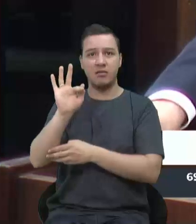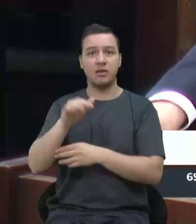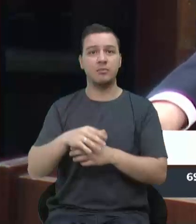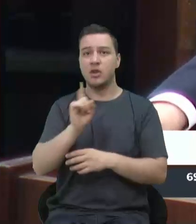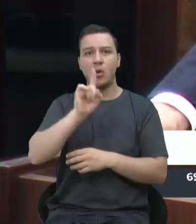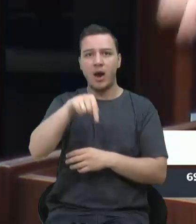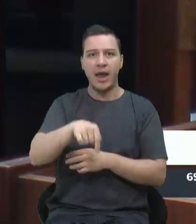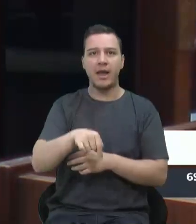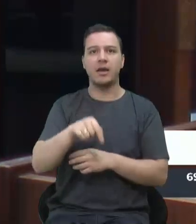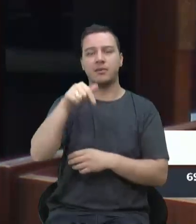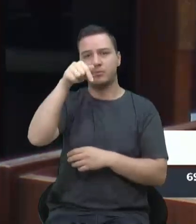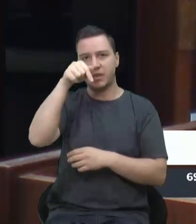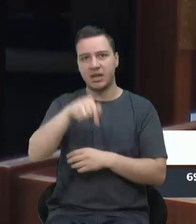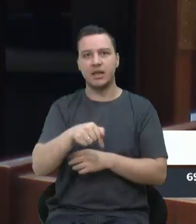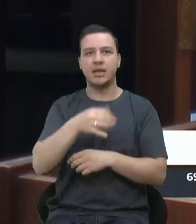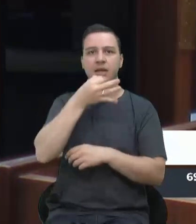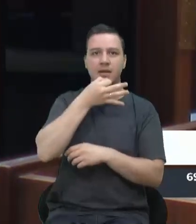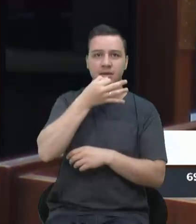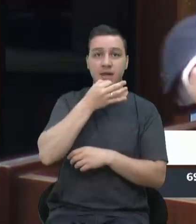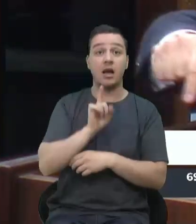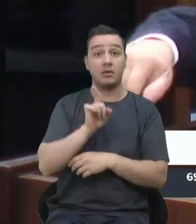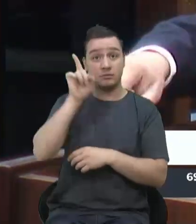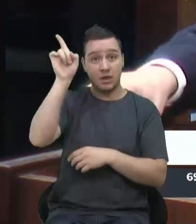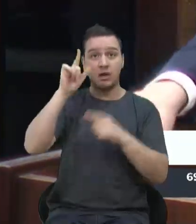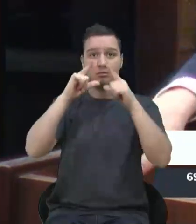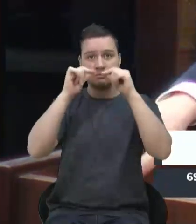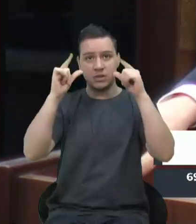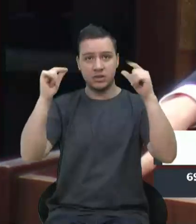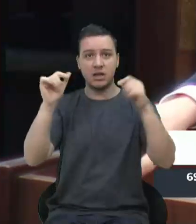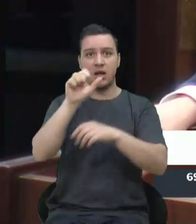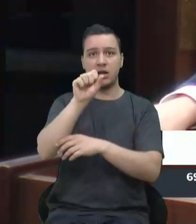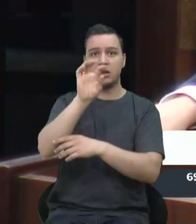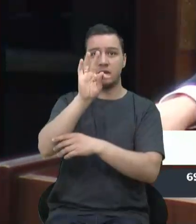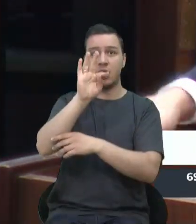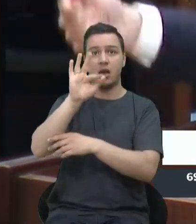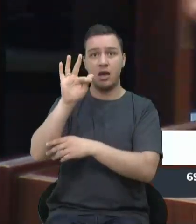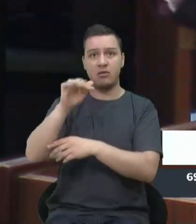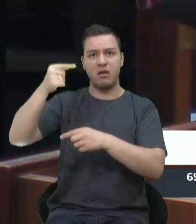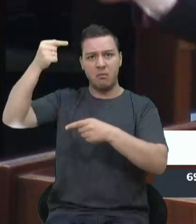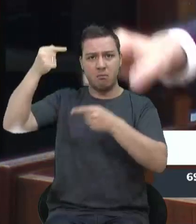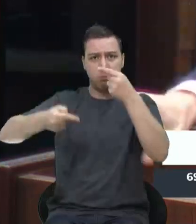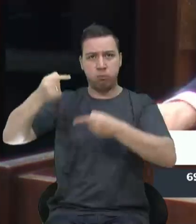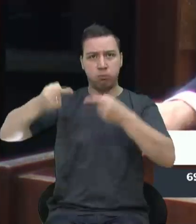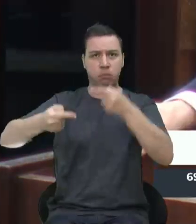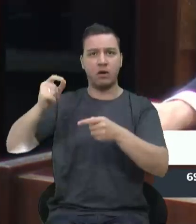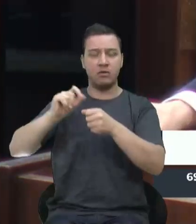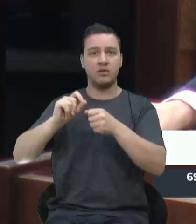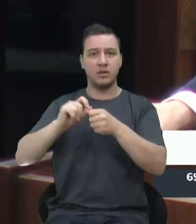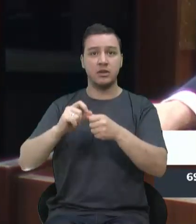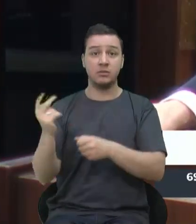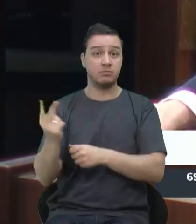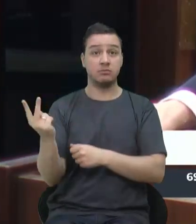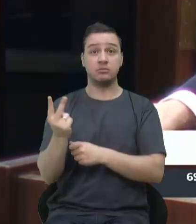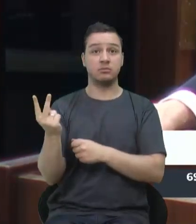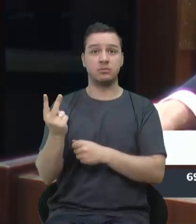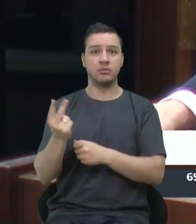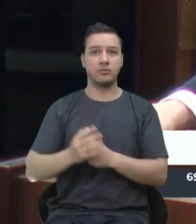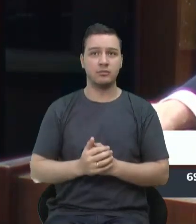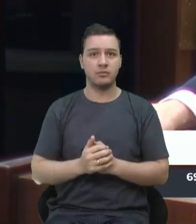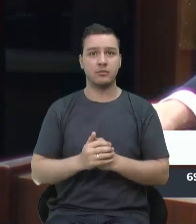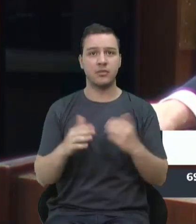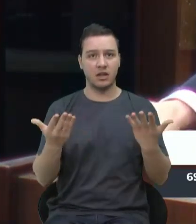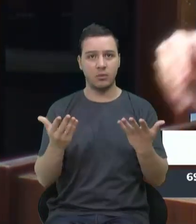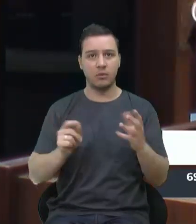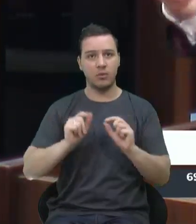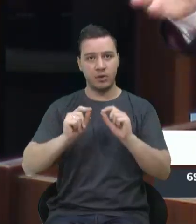sem citar nomes, um ministro do Supremo Tribunal Federal dizendo em relação ao outro. É discussão entre eles. Então, o que eu quero